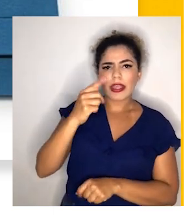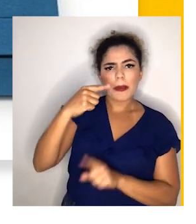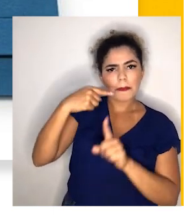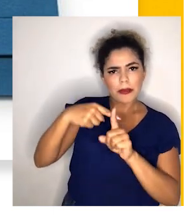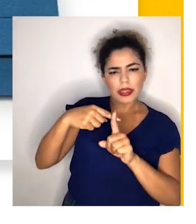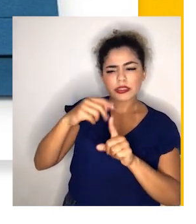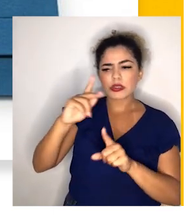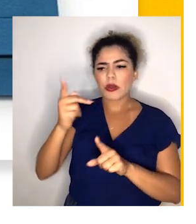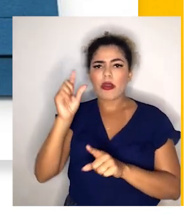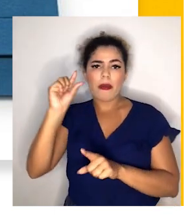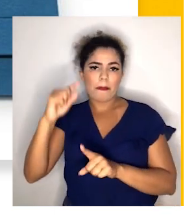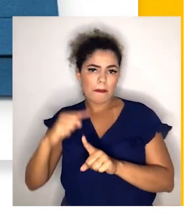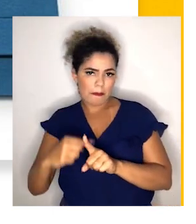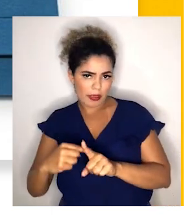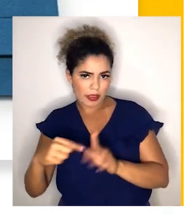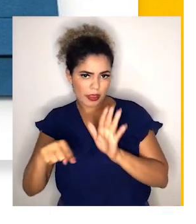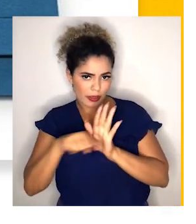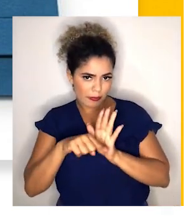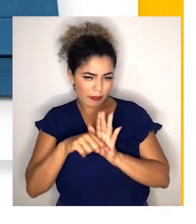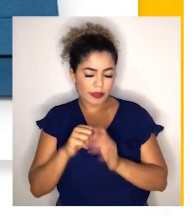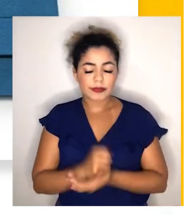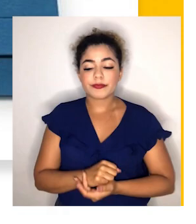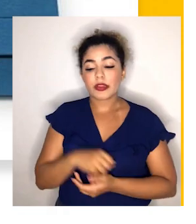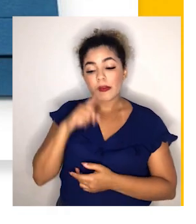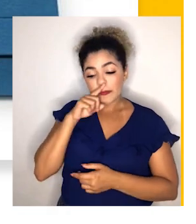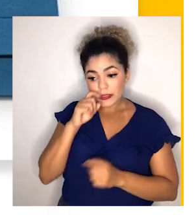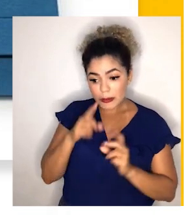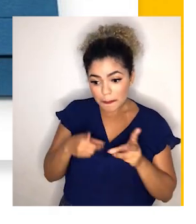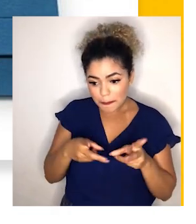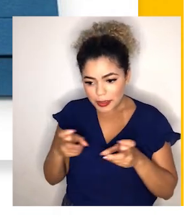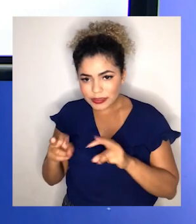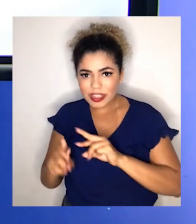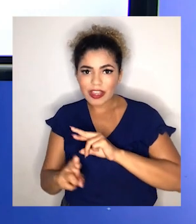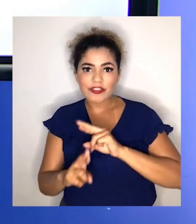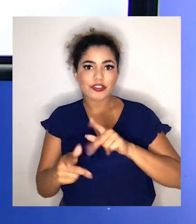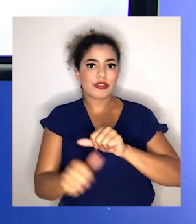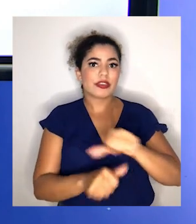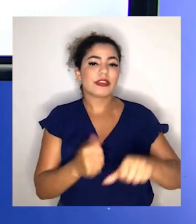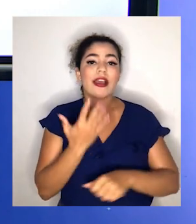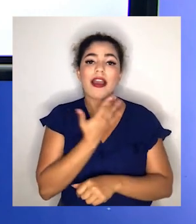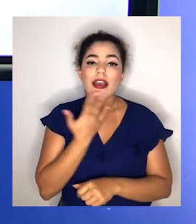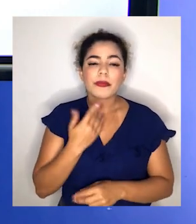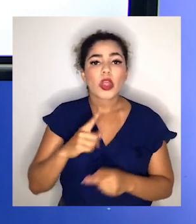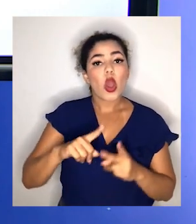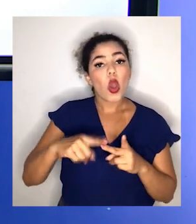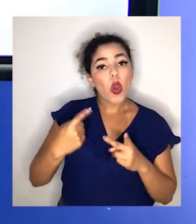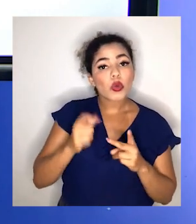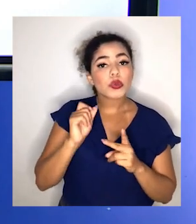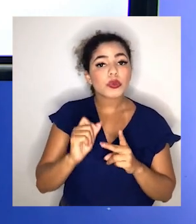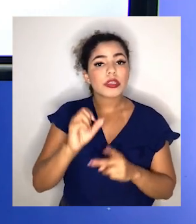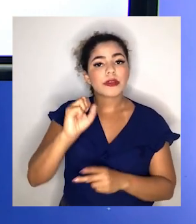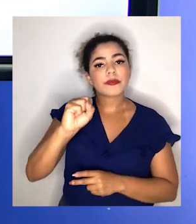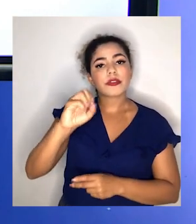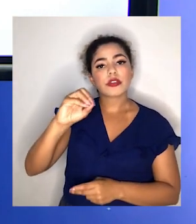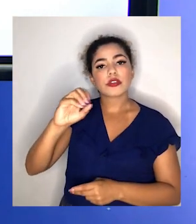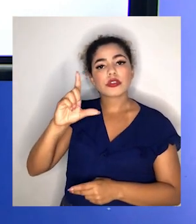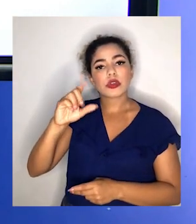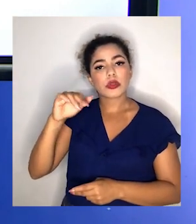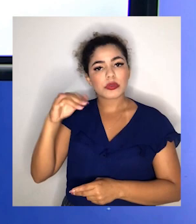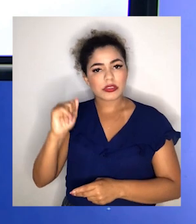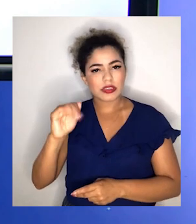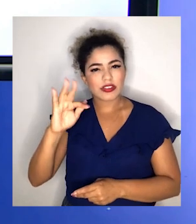ou H-, aí você tem essa classificação observada já pela cor. Um outro indicador ácido-base é a solução